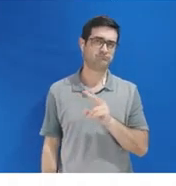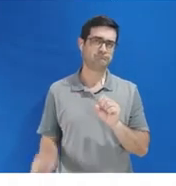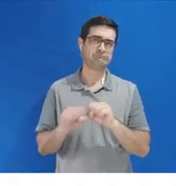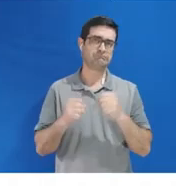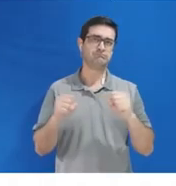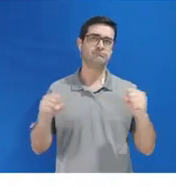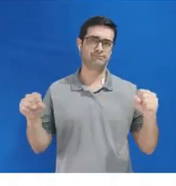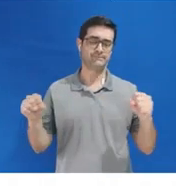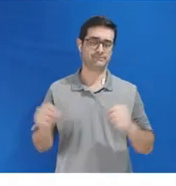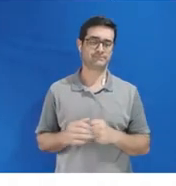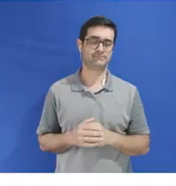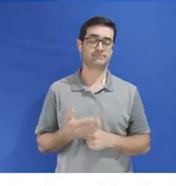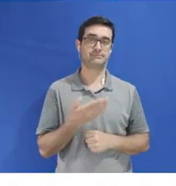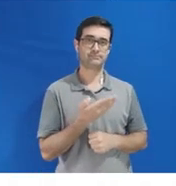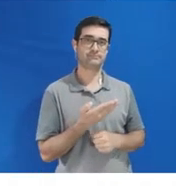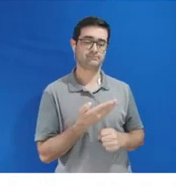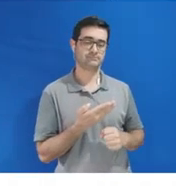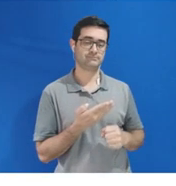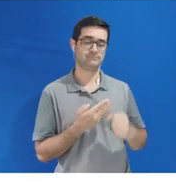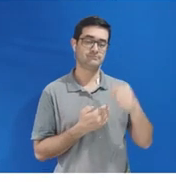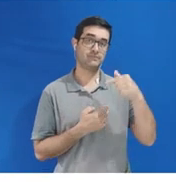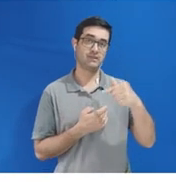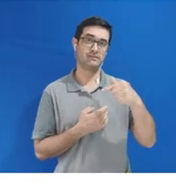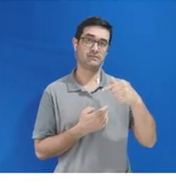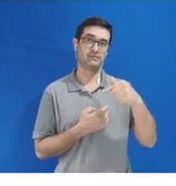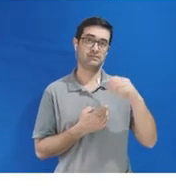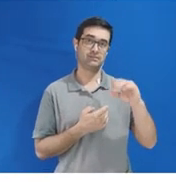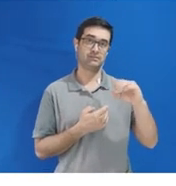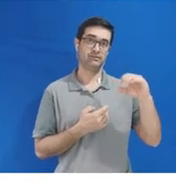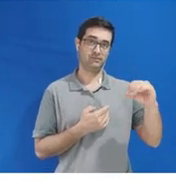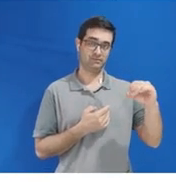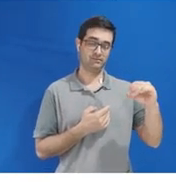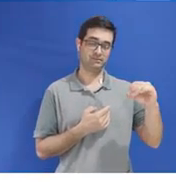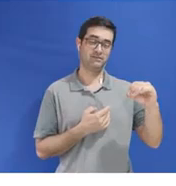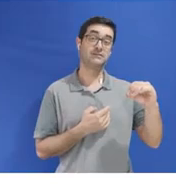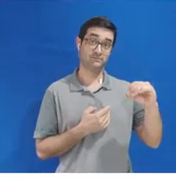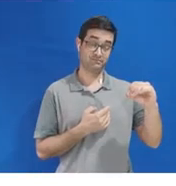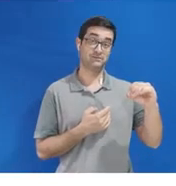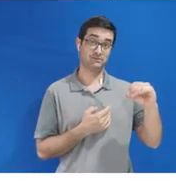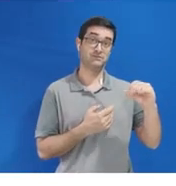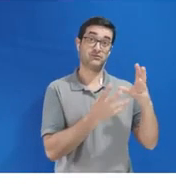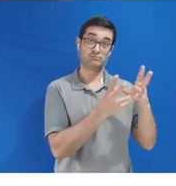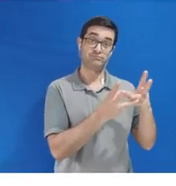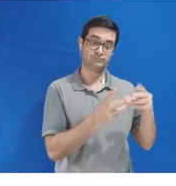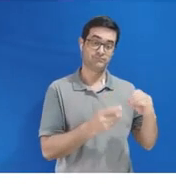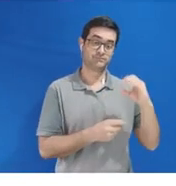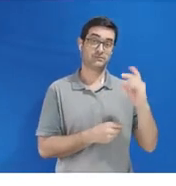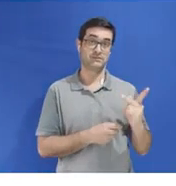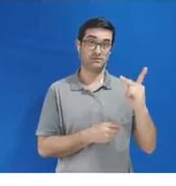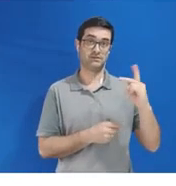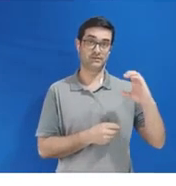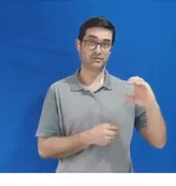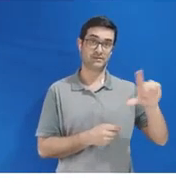elevado, enquanto do cloreto de potássio é 770, o que novamente indica que